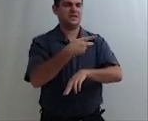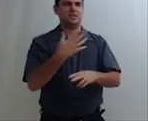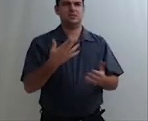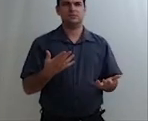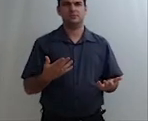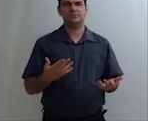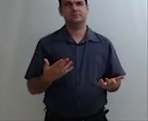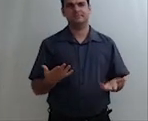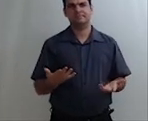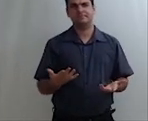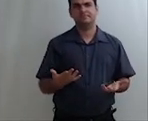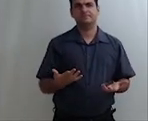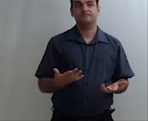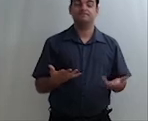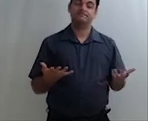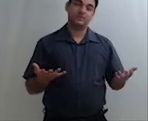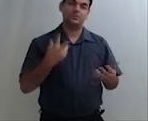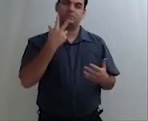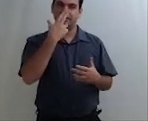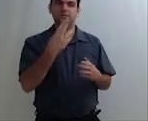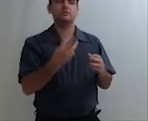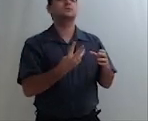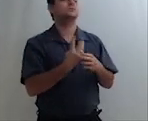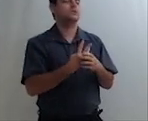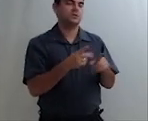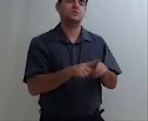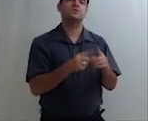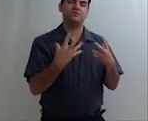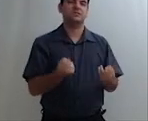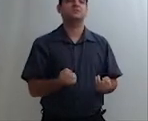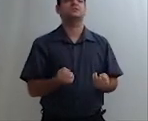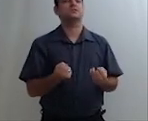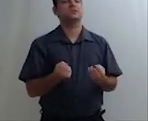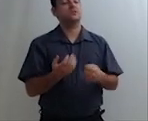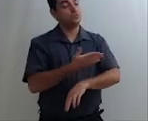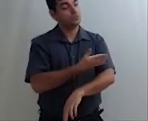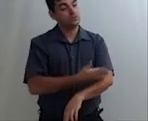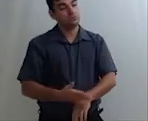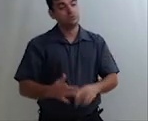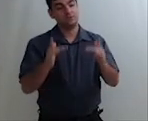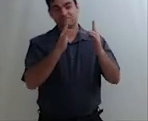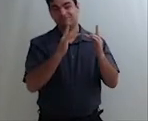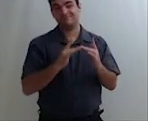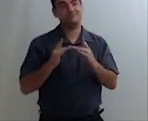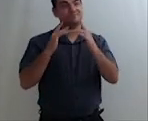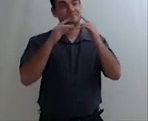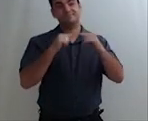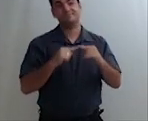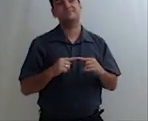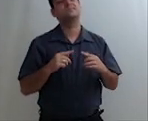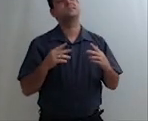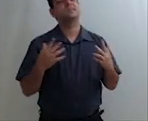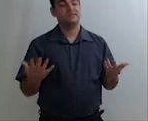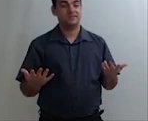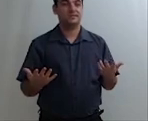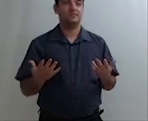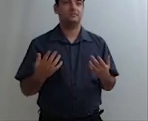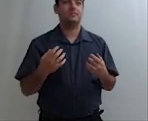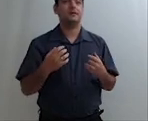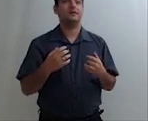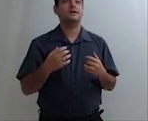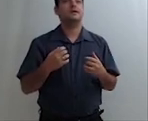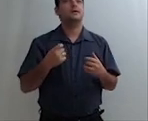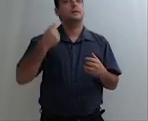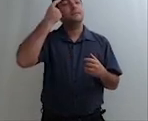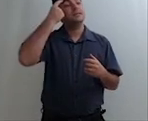dentro da terceira sessão dessa casa no sentido de de se opor à conversão do flagrante em preventivo de